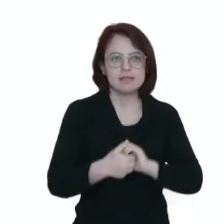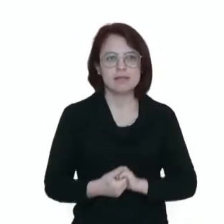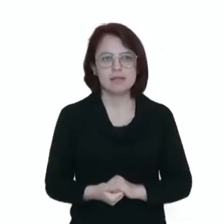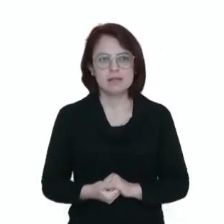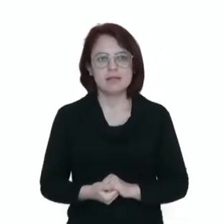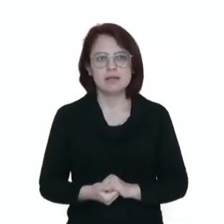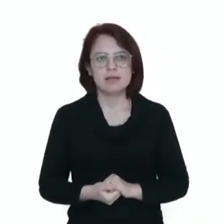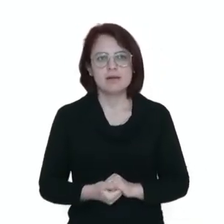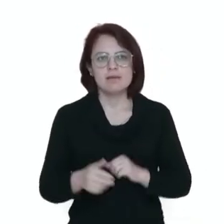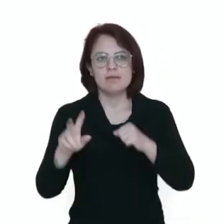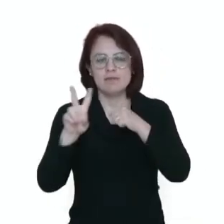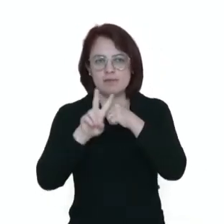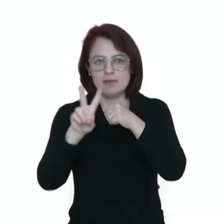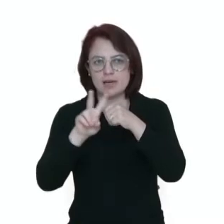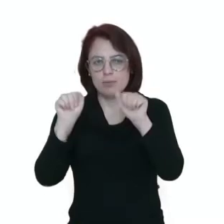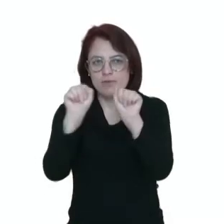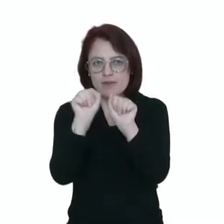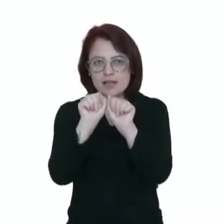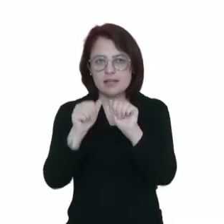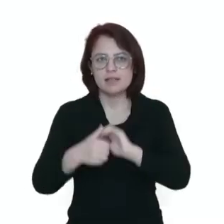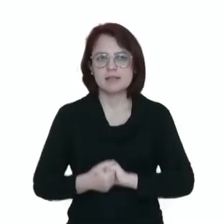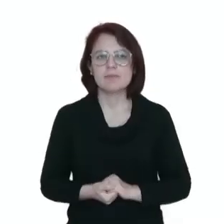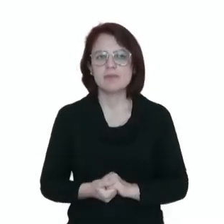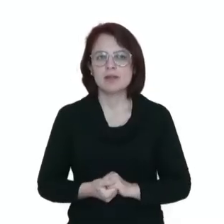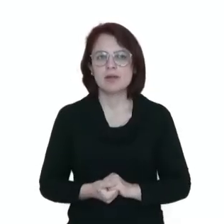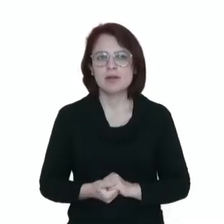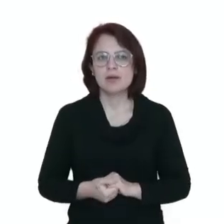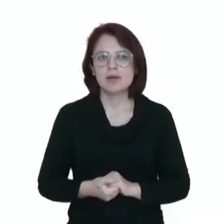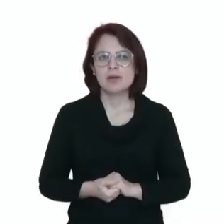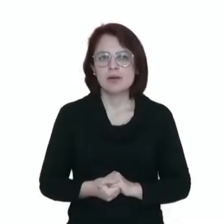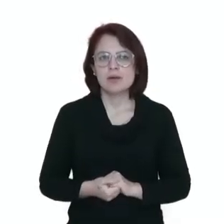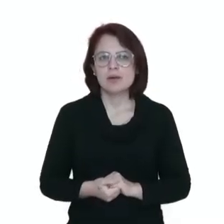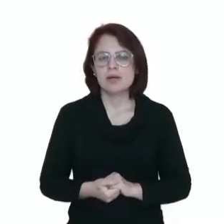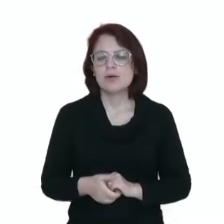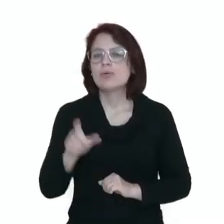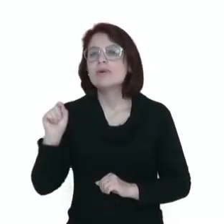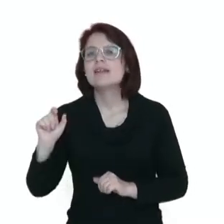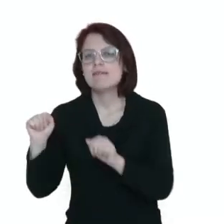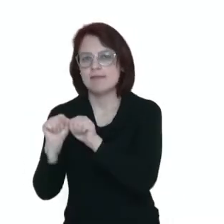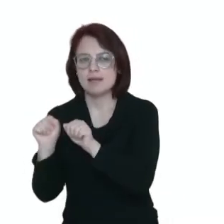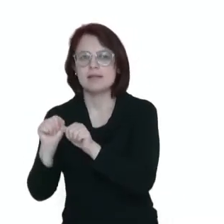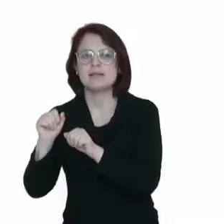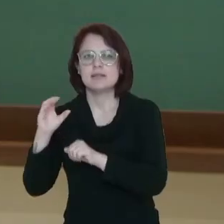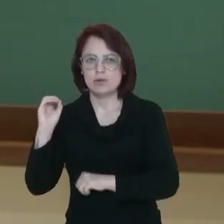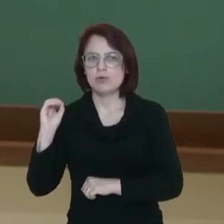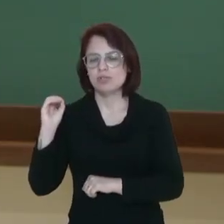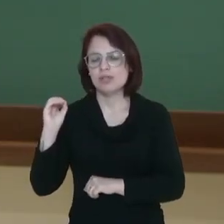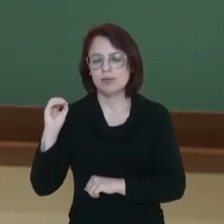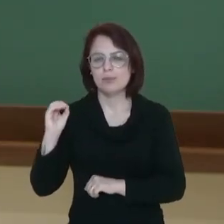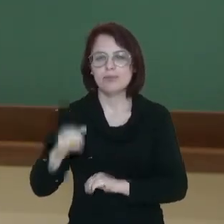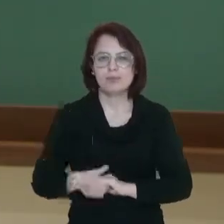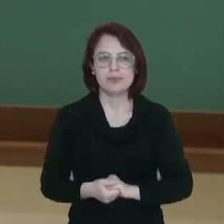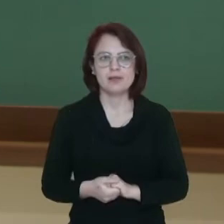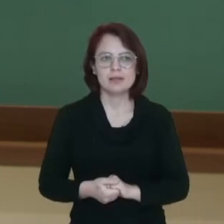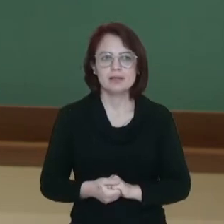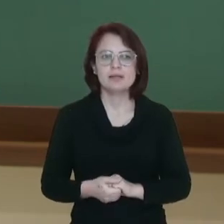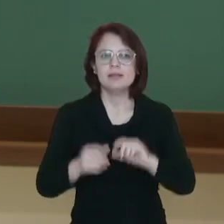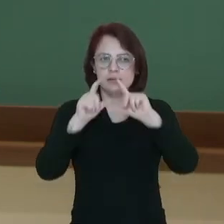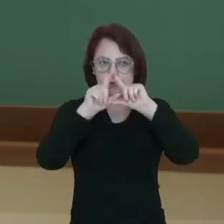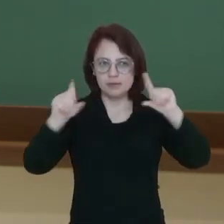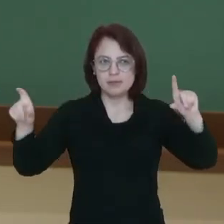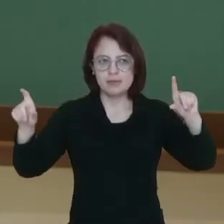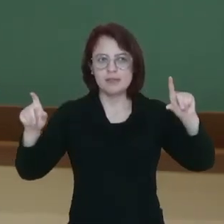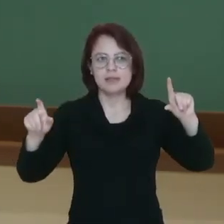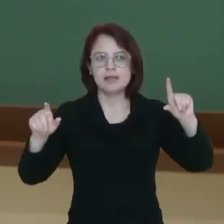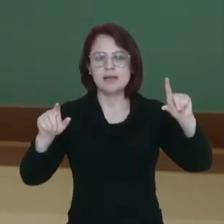mulher sujeito, fez é o verbo de ação, escalada é o objeto ou o complemento da frase. o sujeito aqui realiza a ação, por isso é